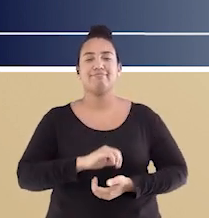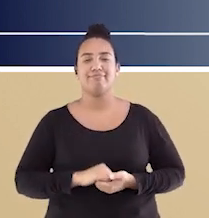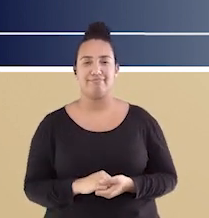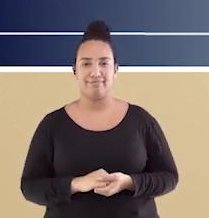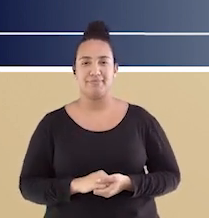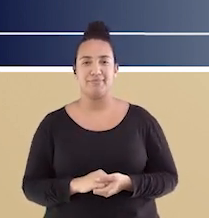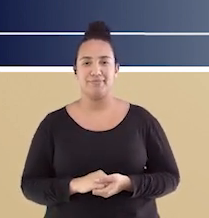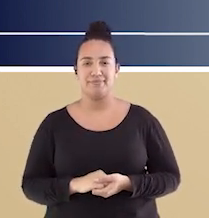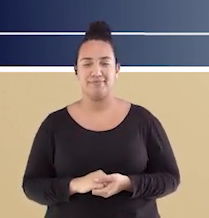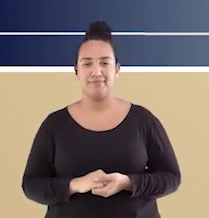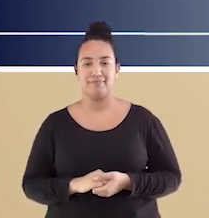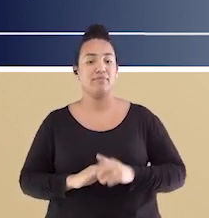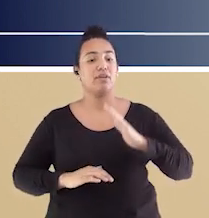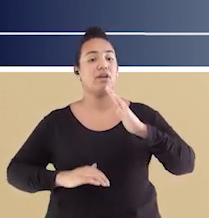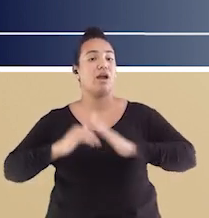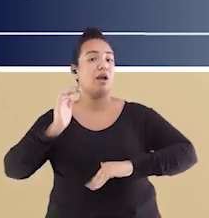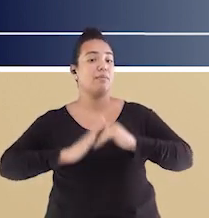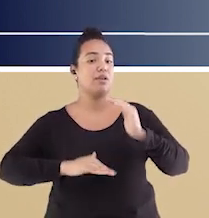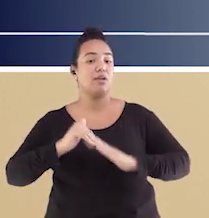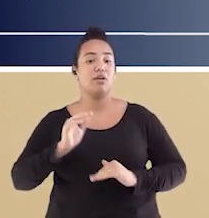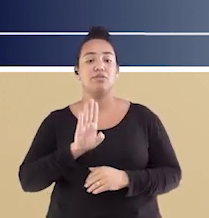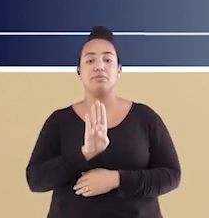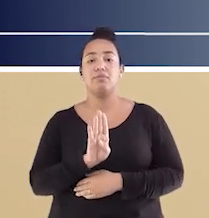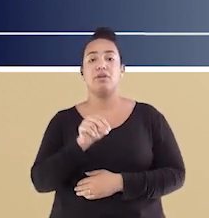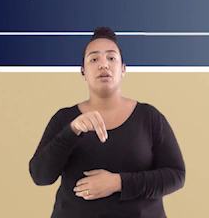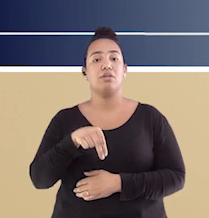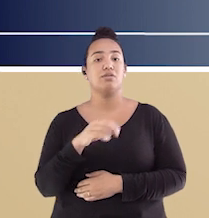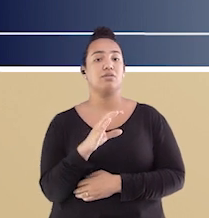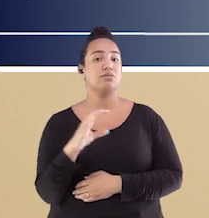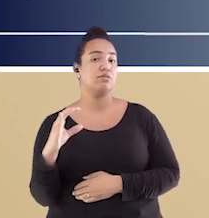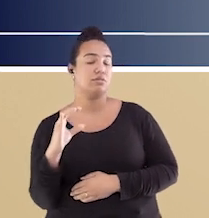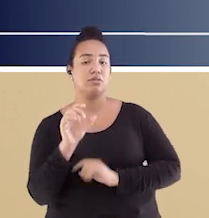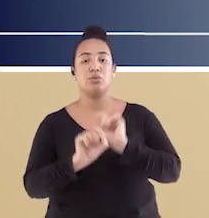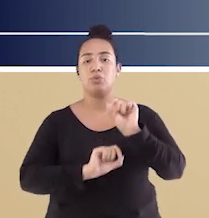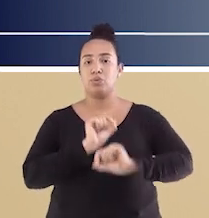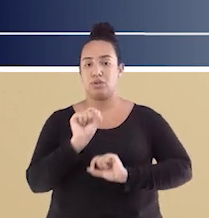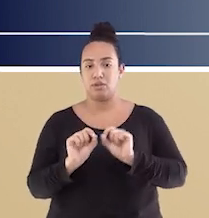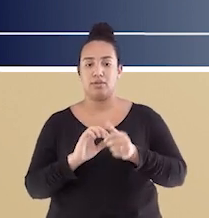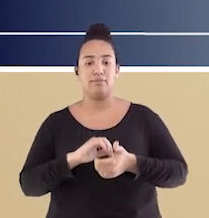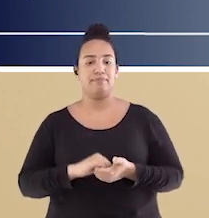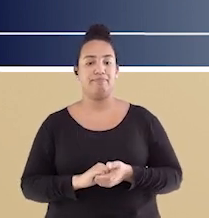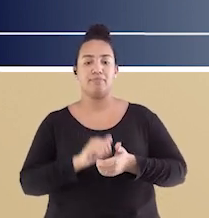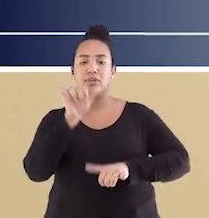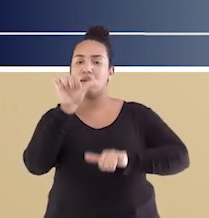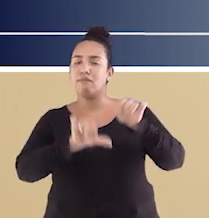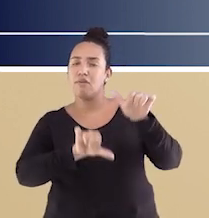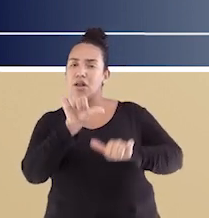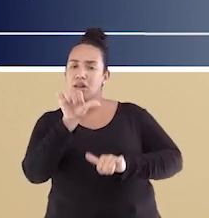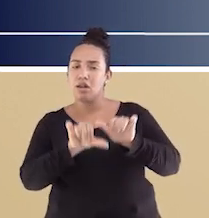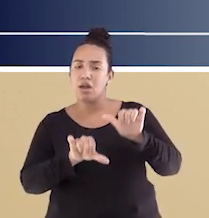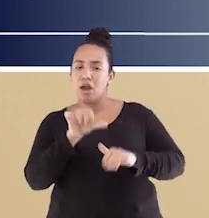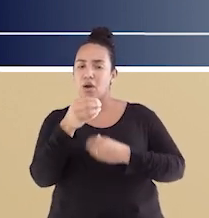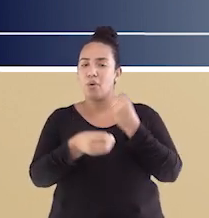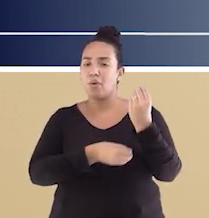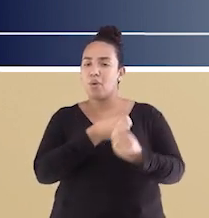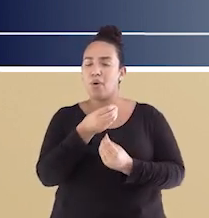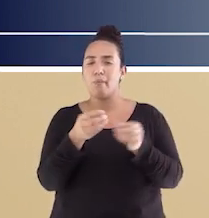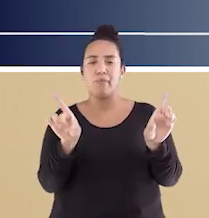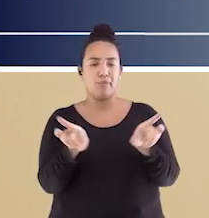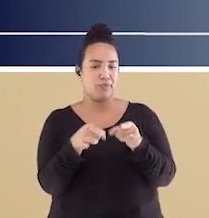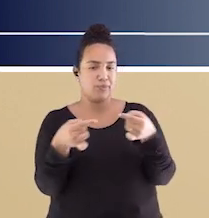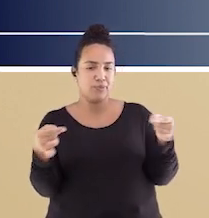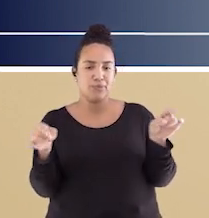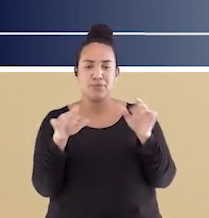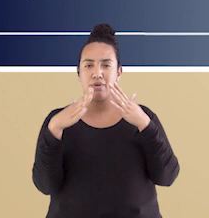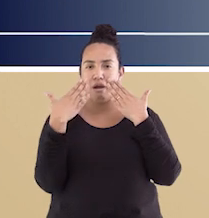anos. A habilidade da BNCC a ser trabalhada hoje é analisar criticamente, por meio da apreciação musical, usos